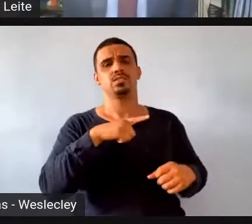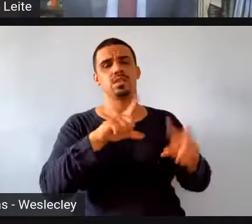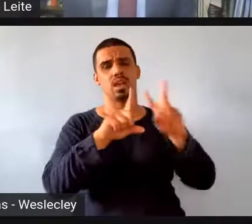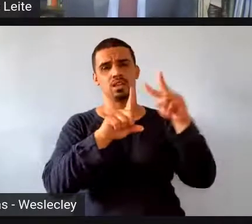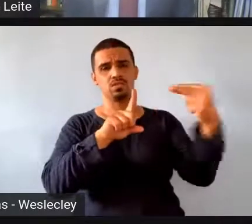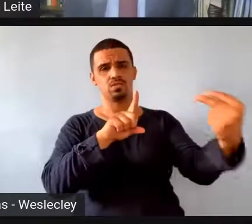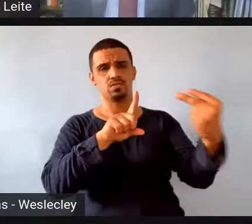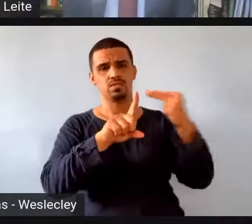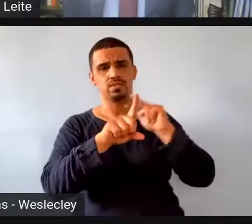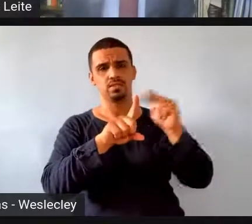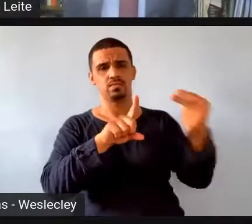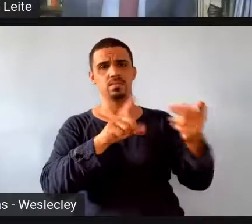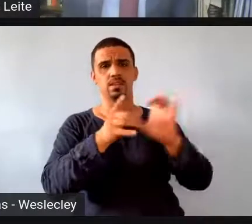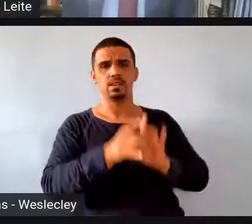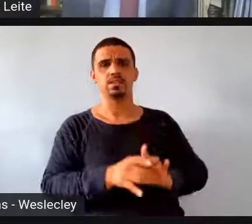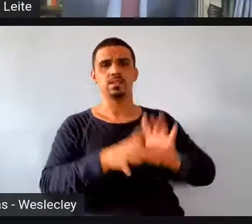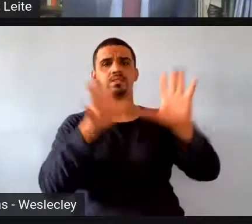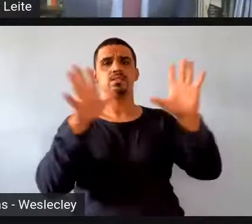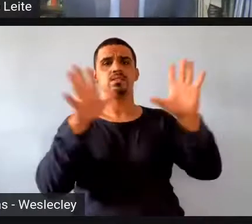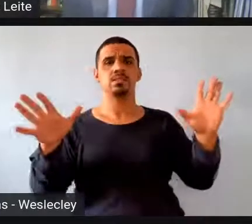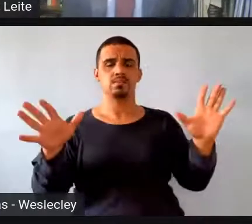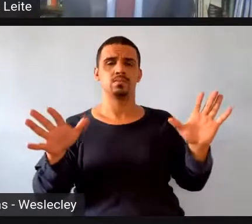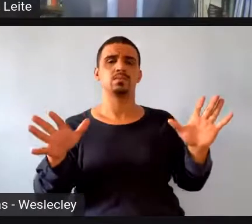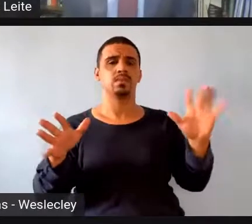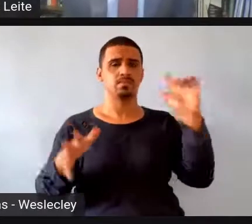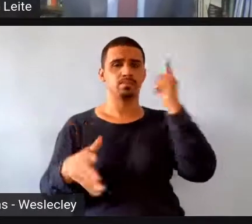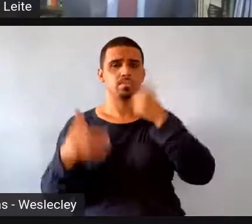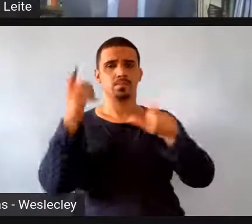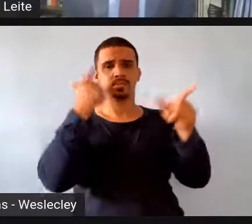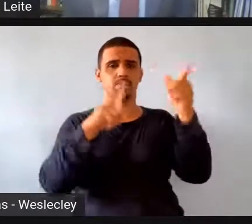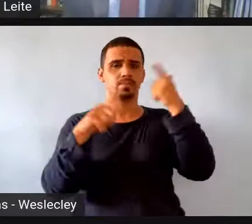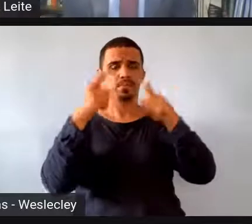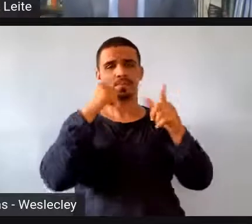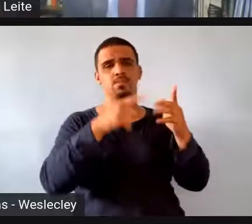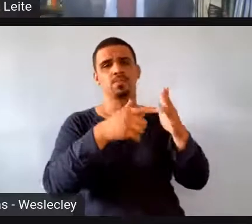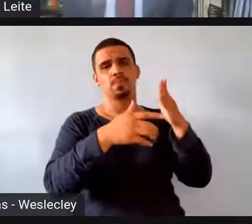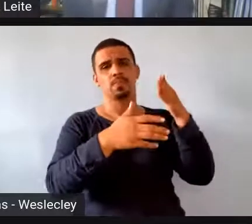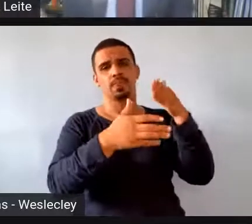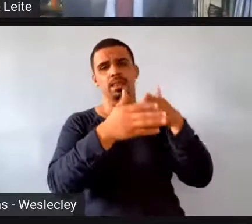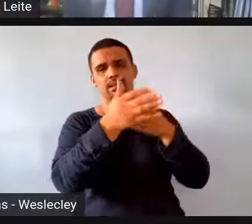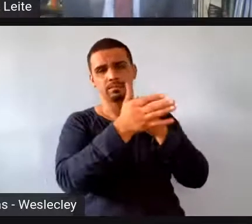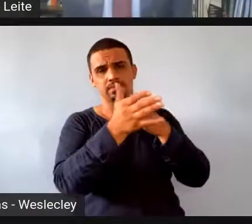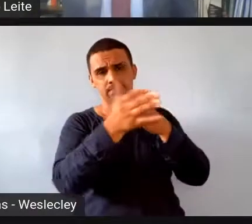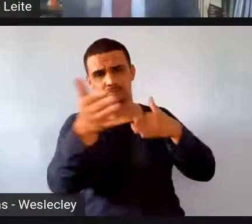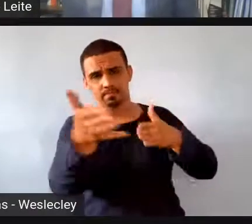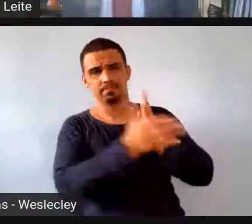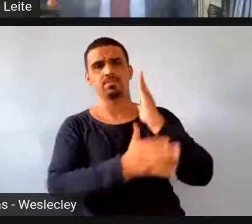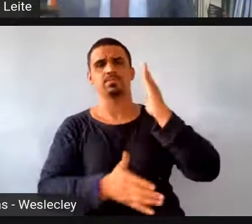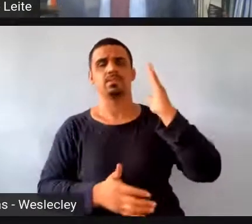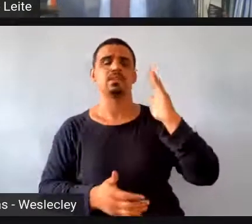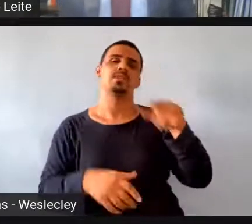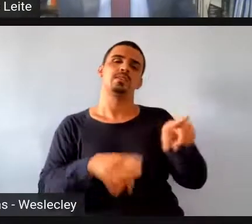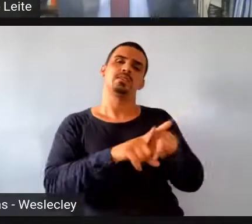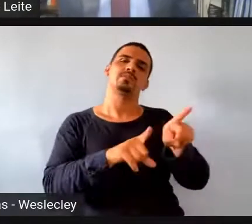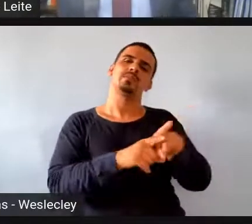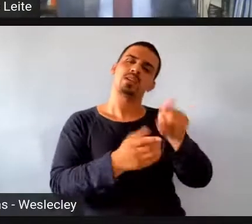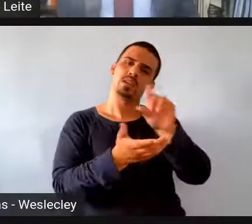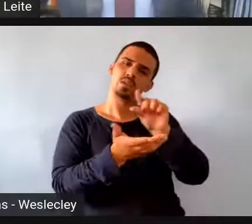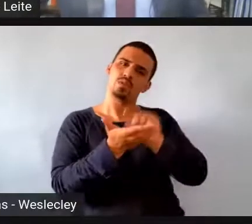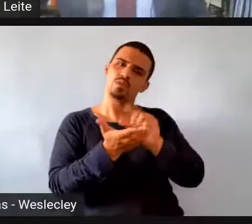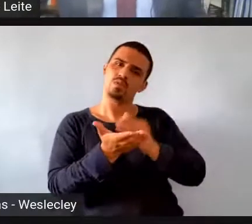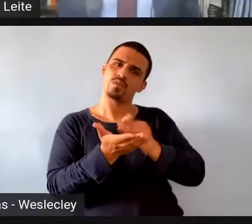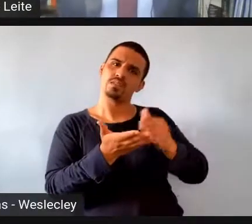visibilidade que permita com que vençam essa barreira da subrepresentação, e o financiamento eleitoral é um